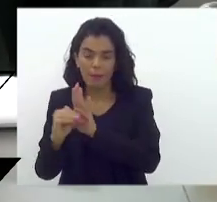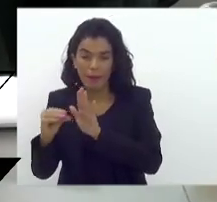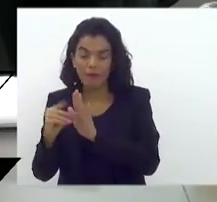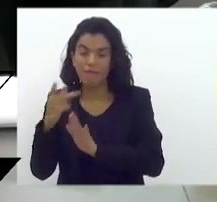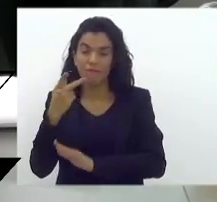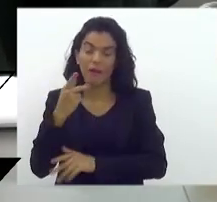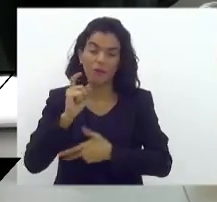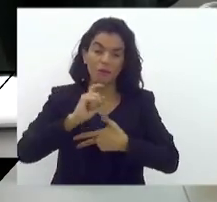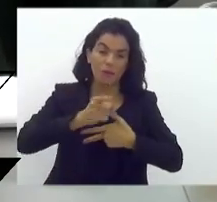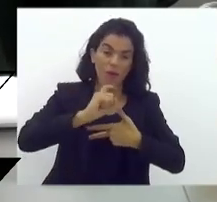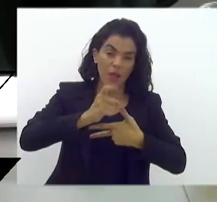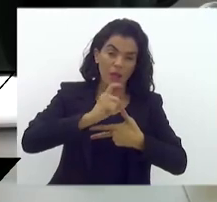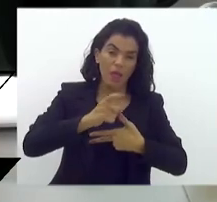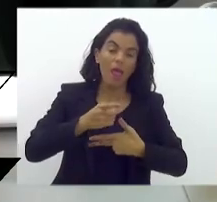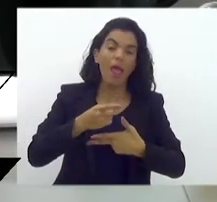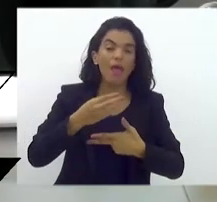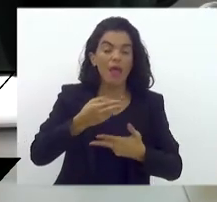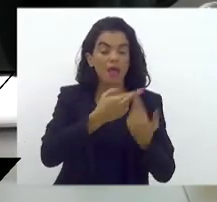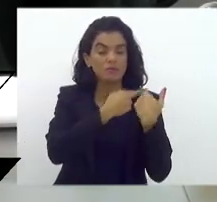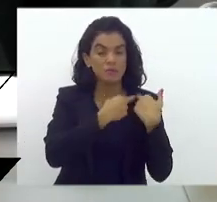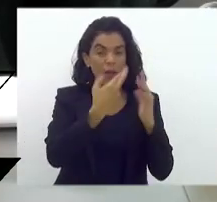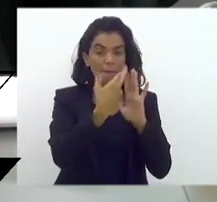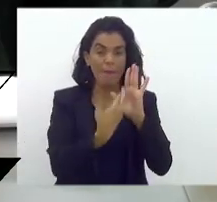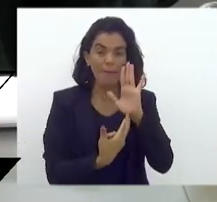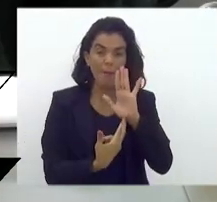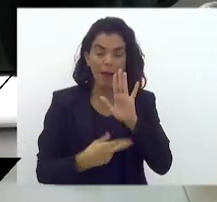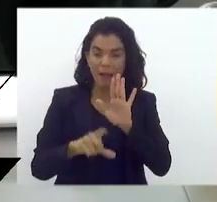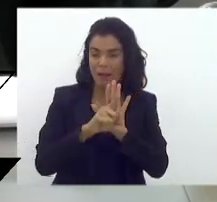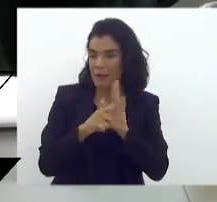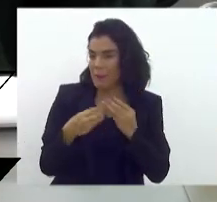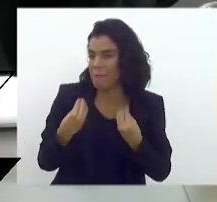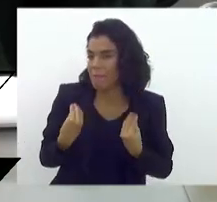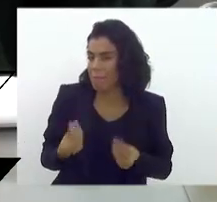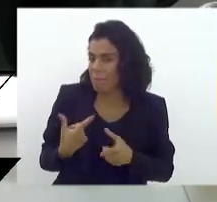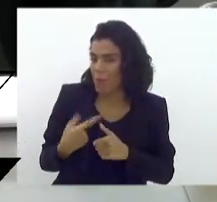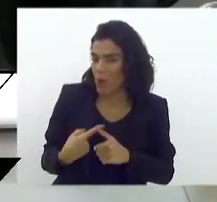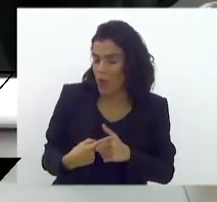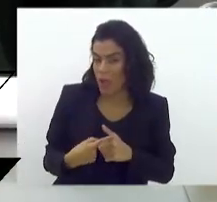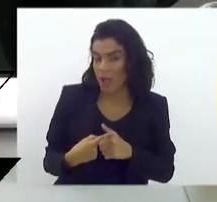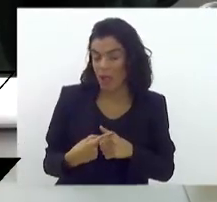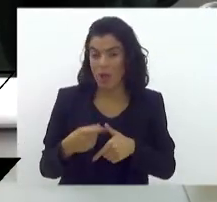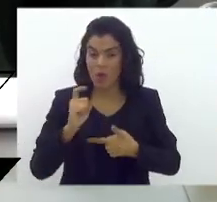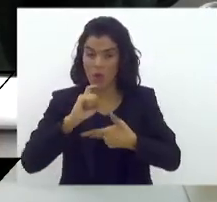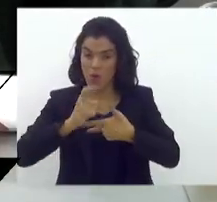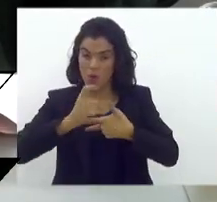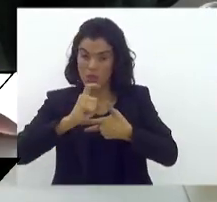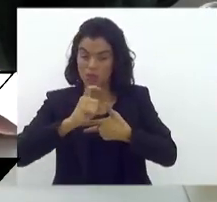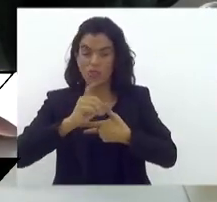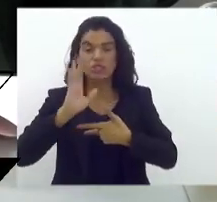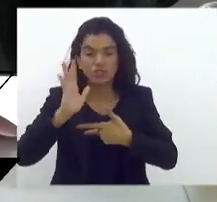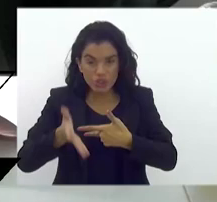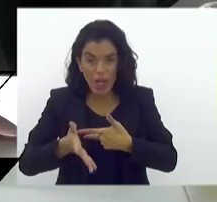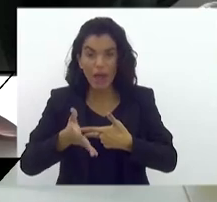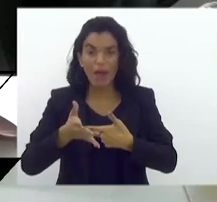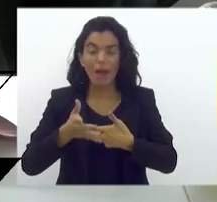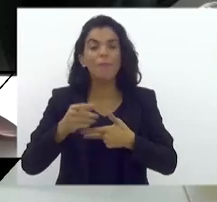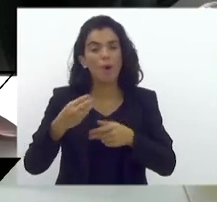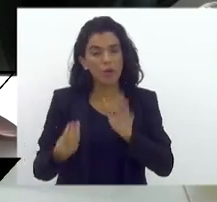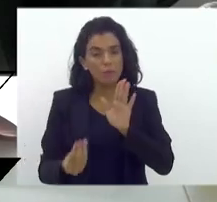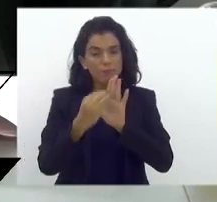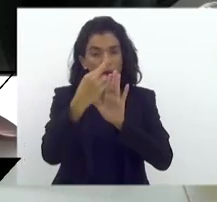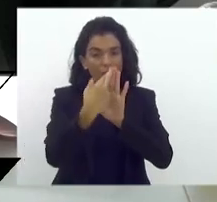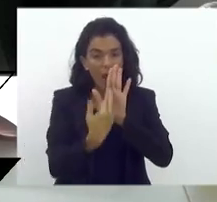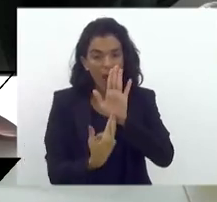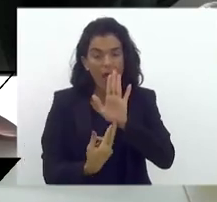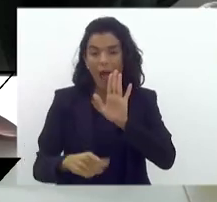Poder Executivo regulamentará a presente lei. Por quê? O Poder Executivo já pode regulamentar